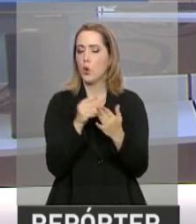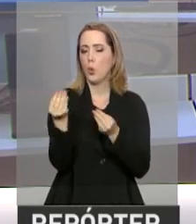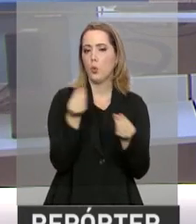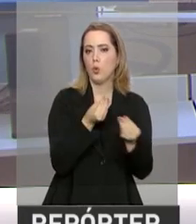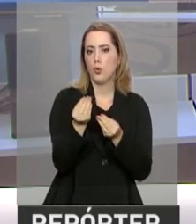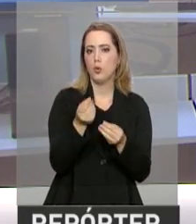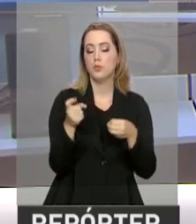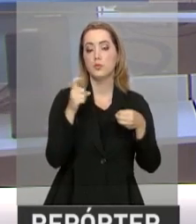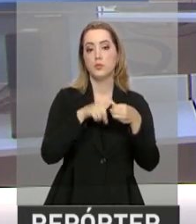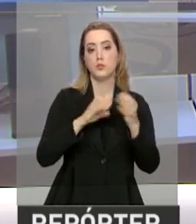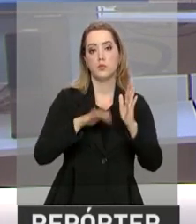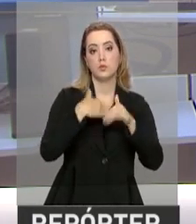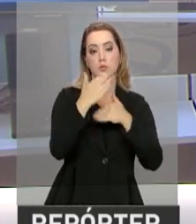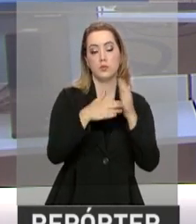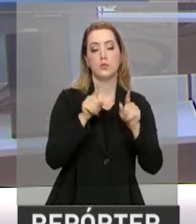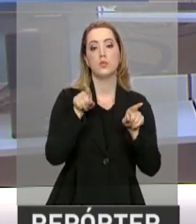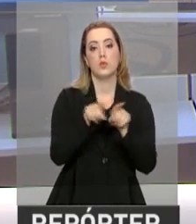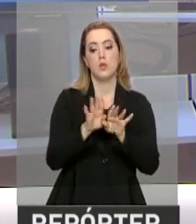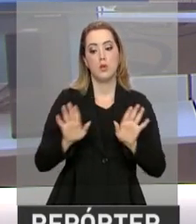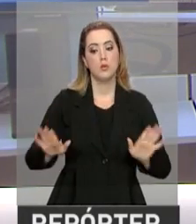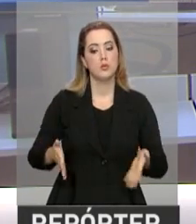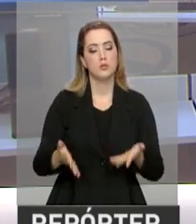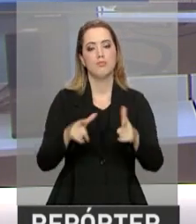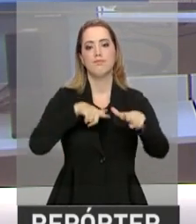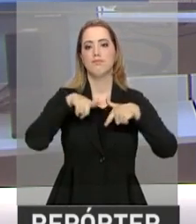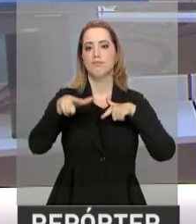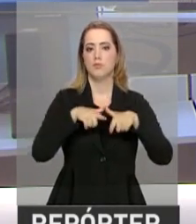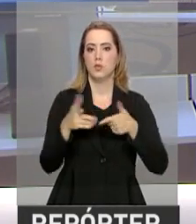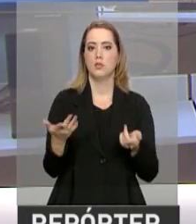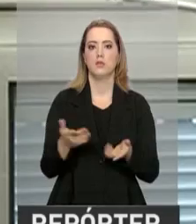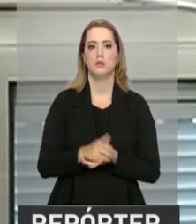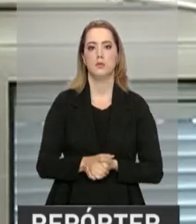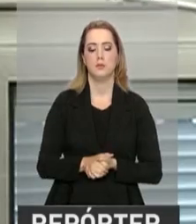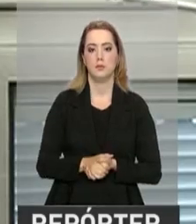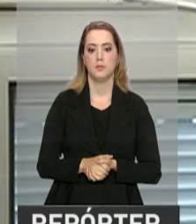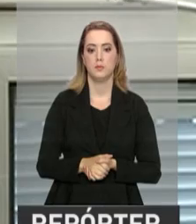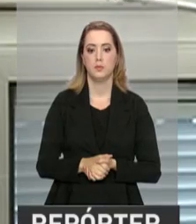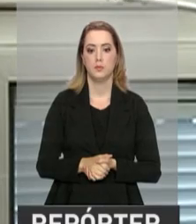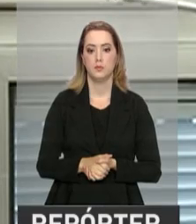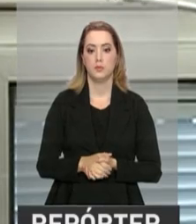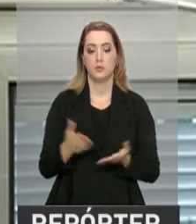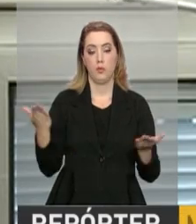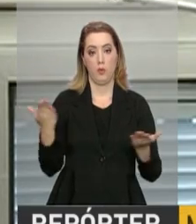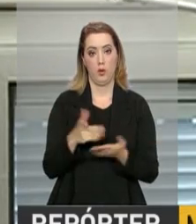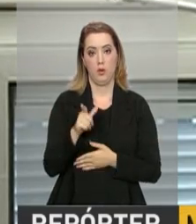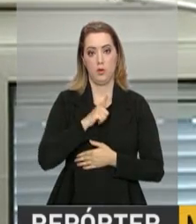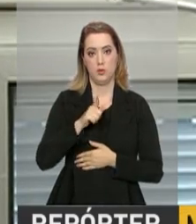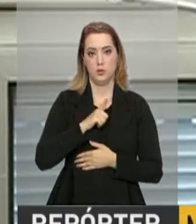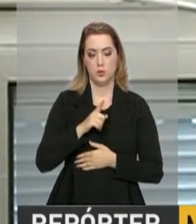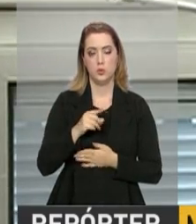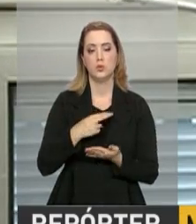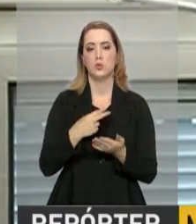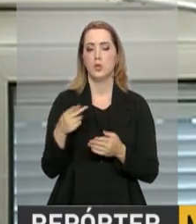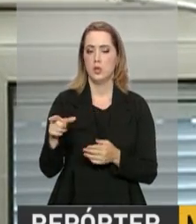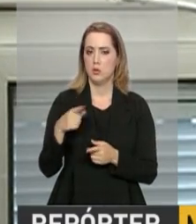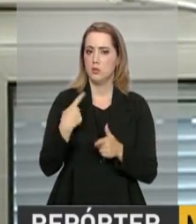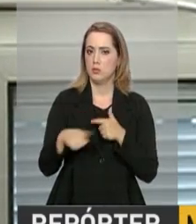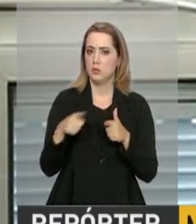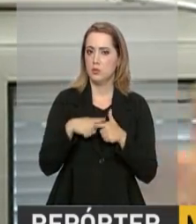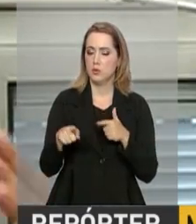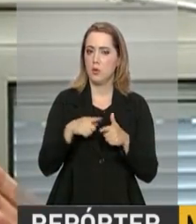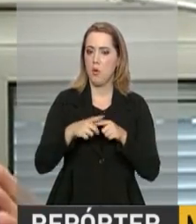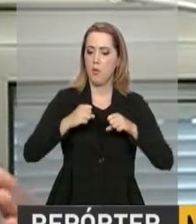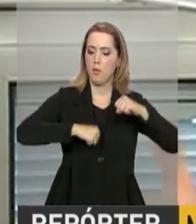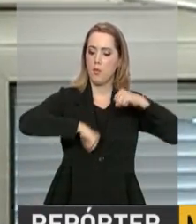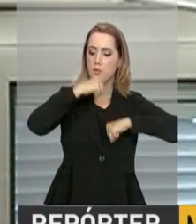Silvia será o responsável pela geração imediata de empregos Hoje existe uma capacidade ociosa na indústria que